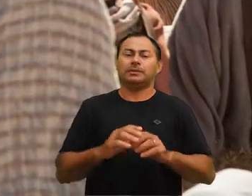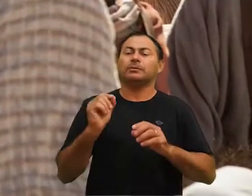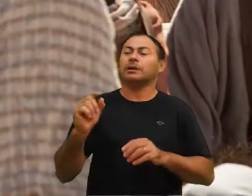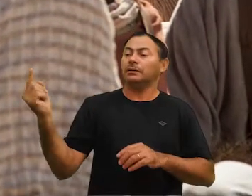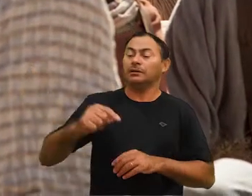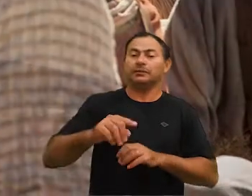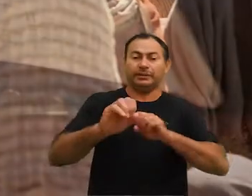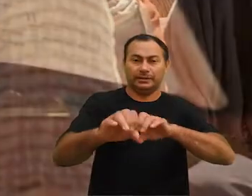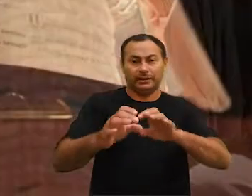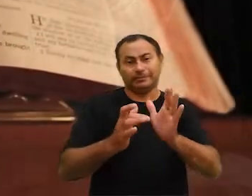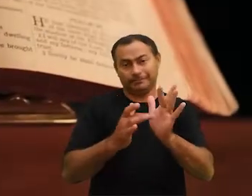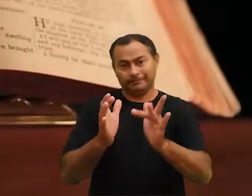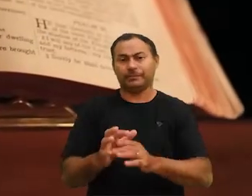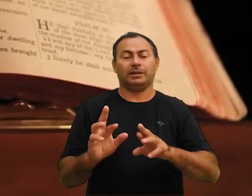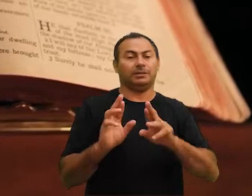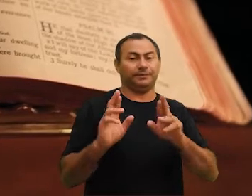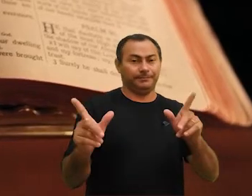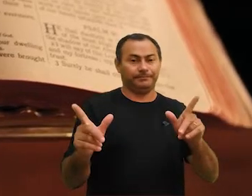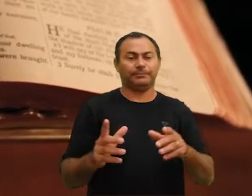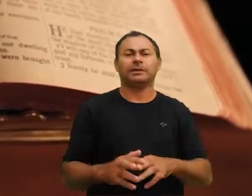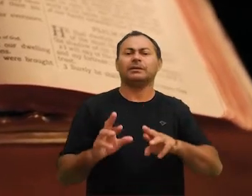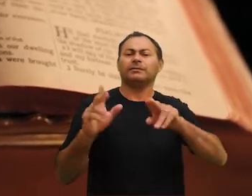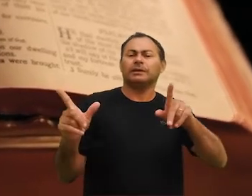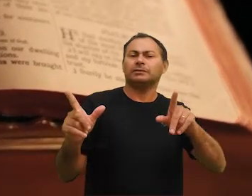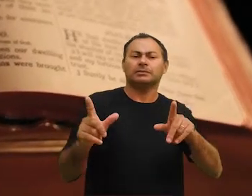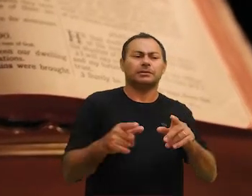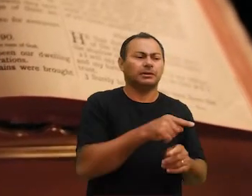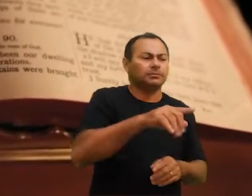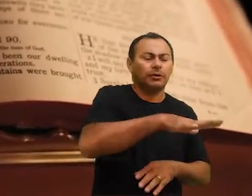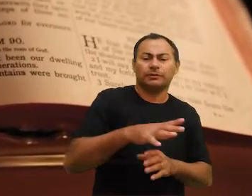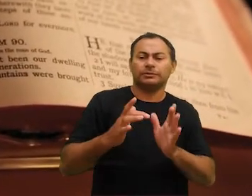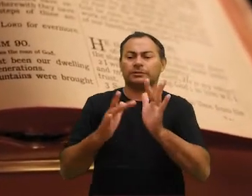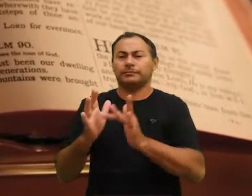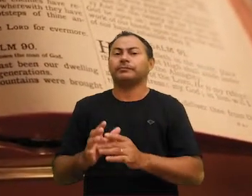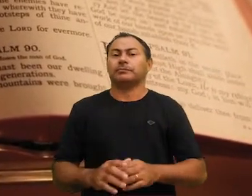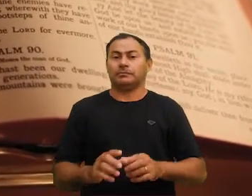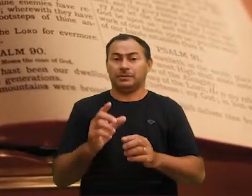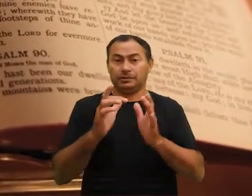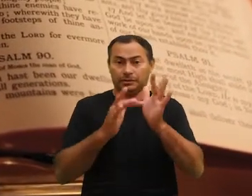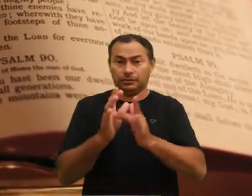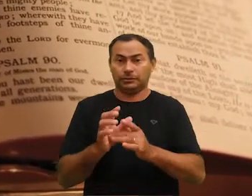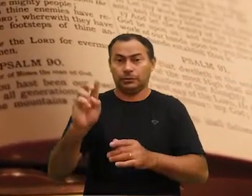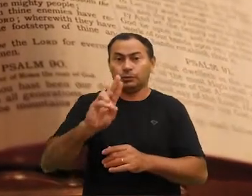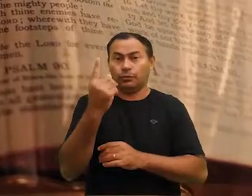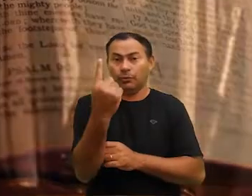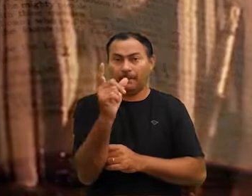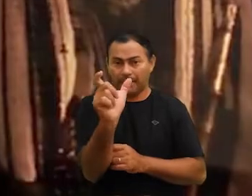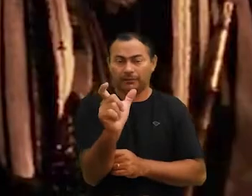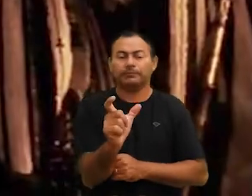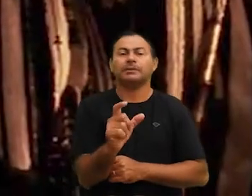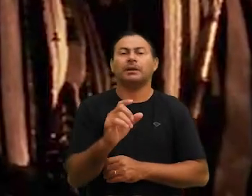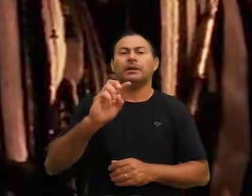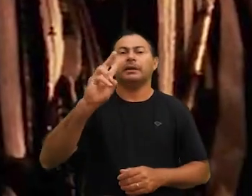vem ensinar. Elas são diferentes. Que diferença é essa exatamente, hein? Jesus usou uma palavra que responde a essa